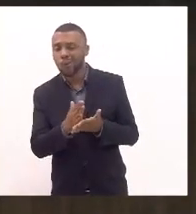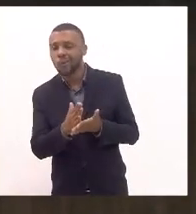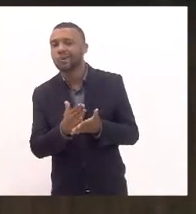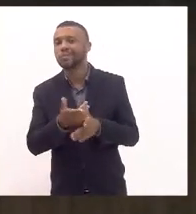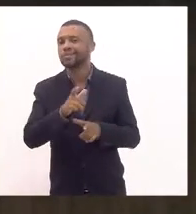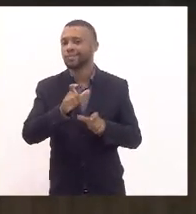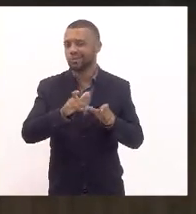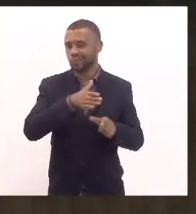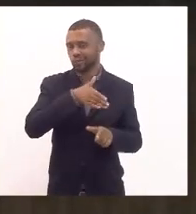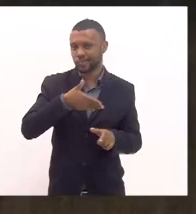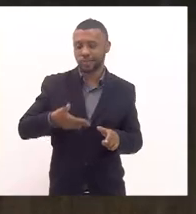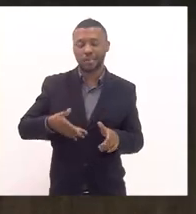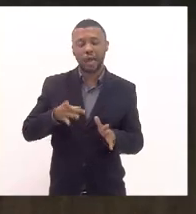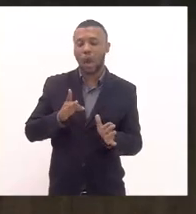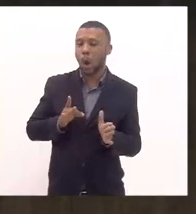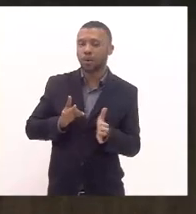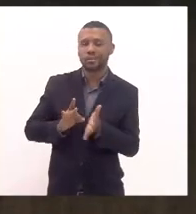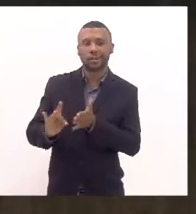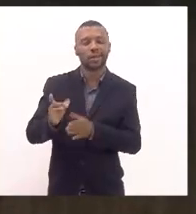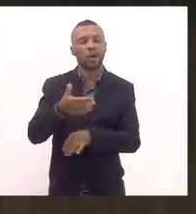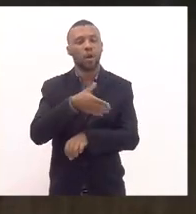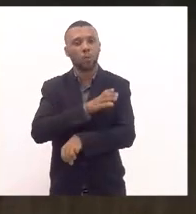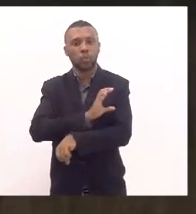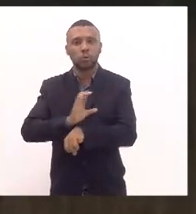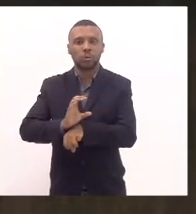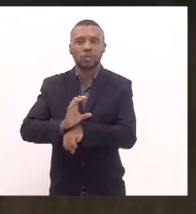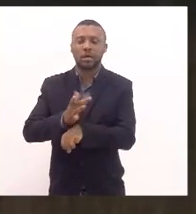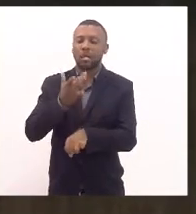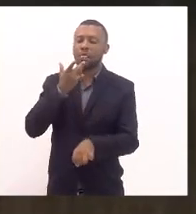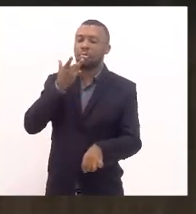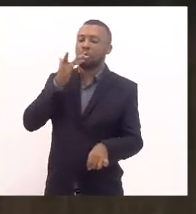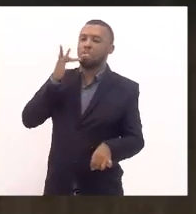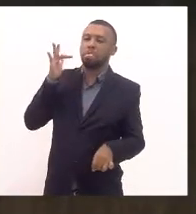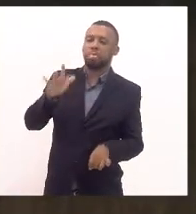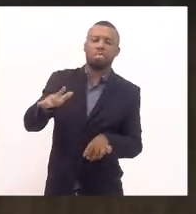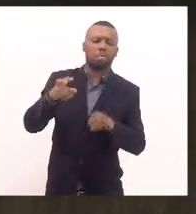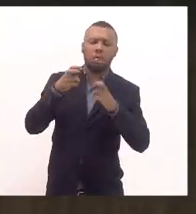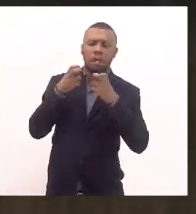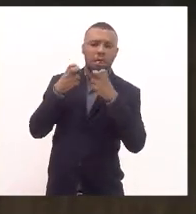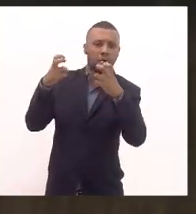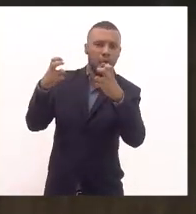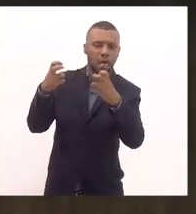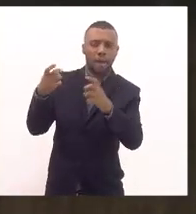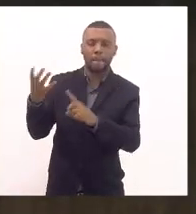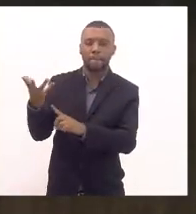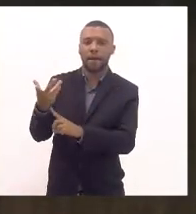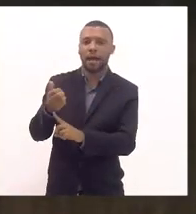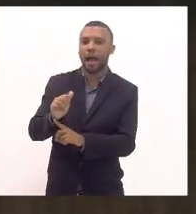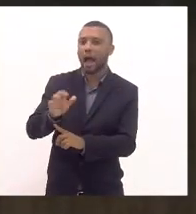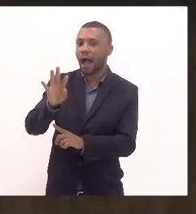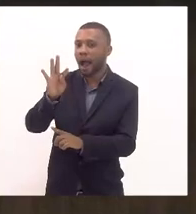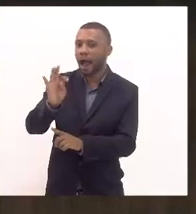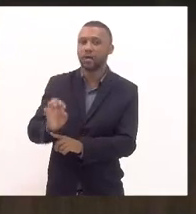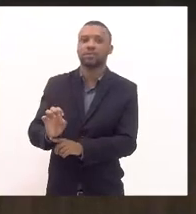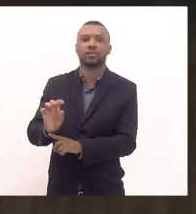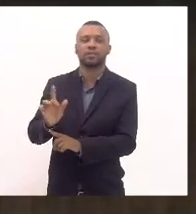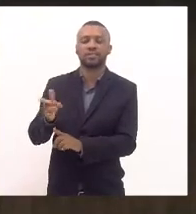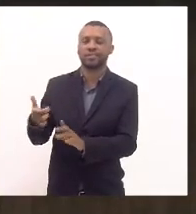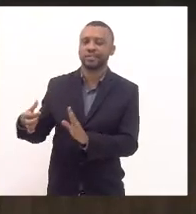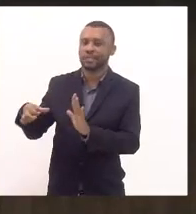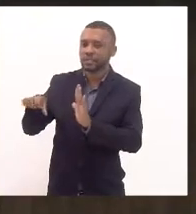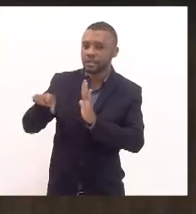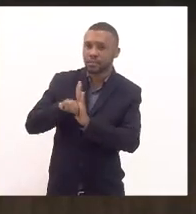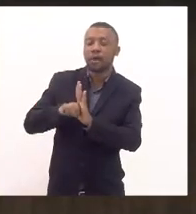governantes que odeiam a cultura têm verdadeira ojeriza pelas Artes que criminalizam a